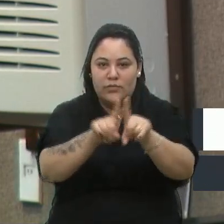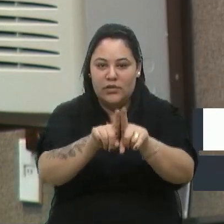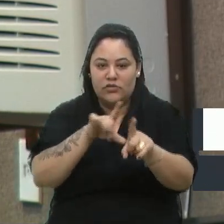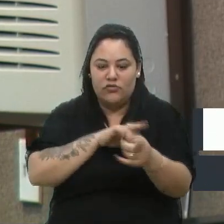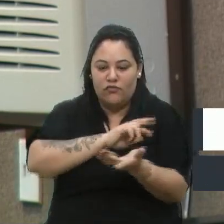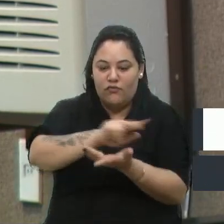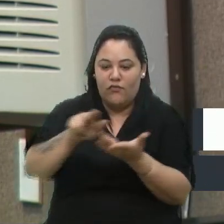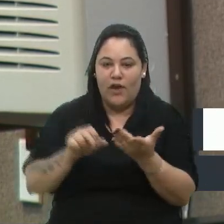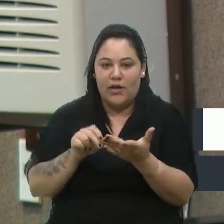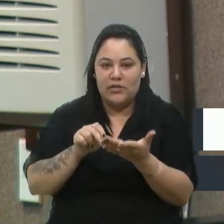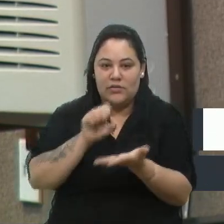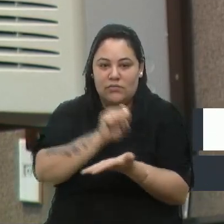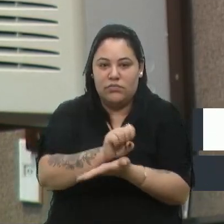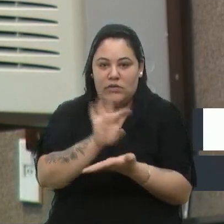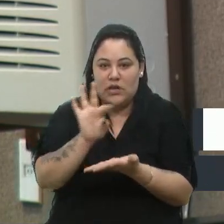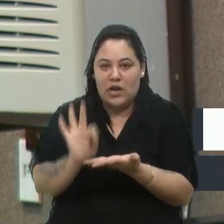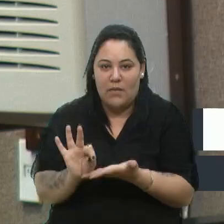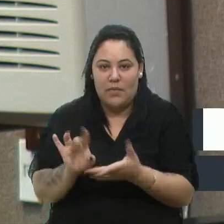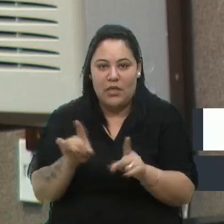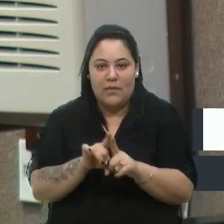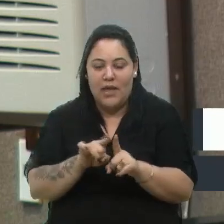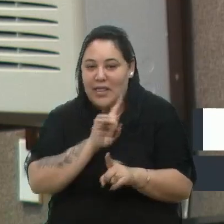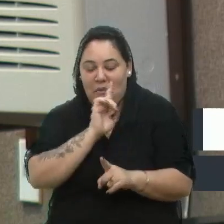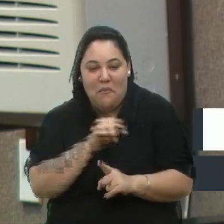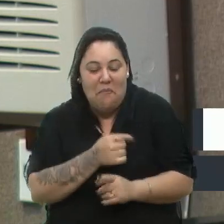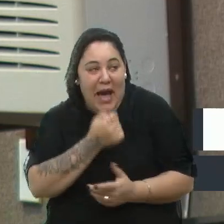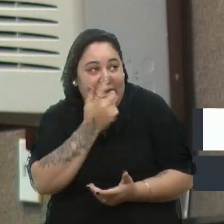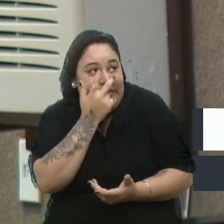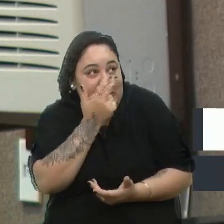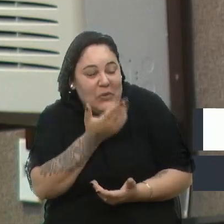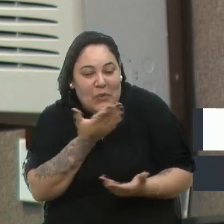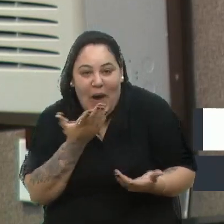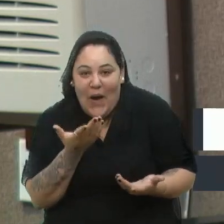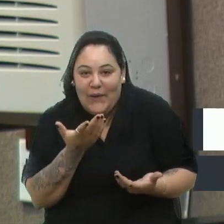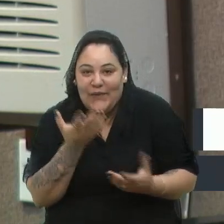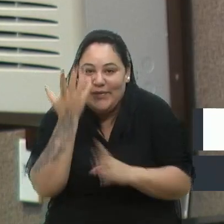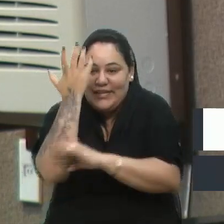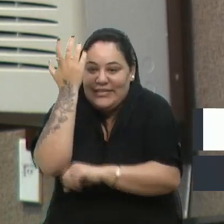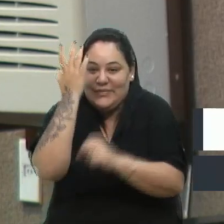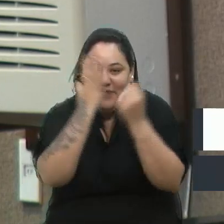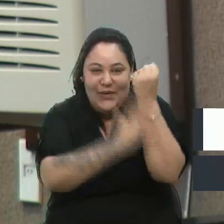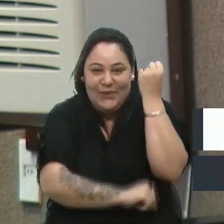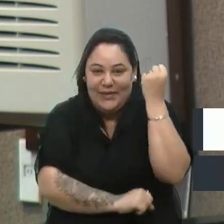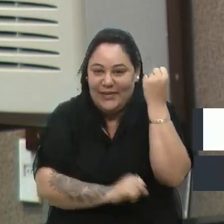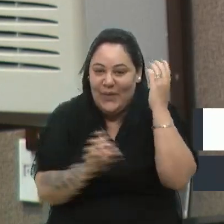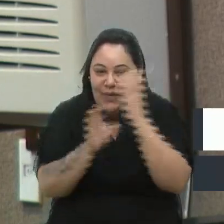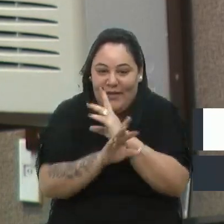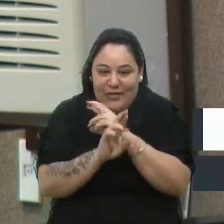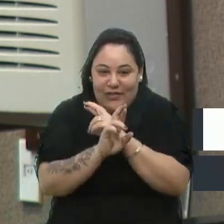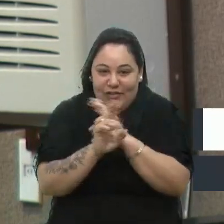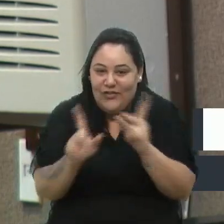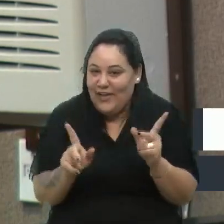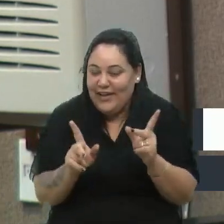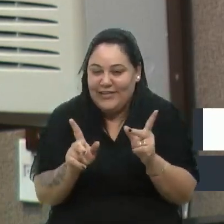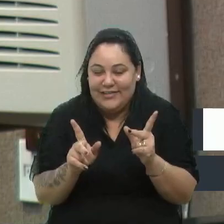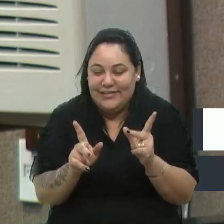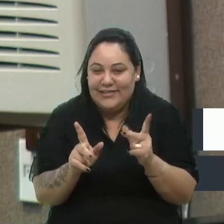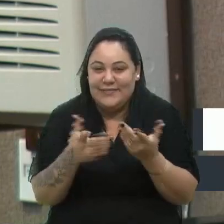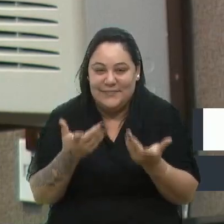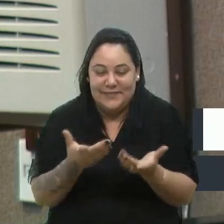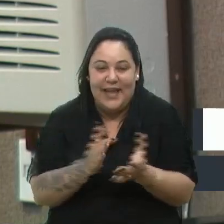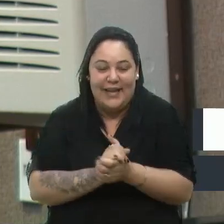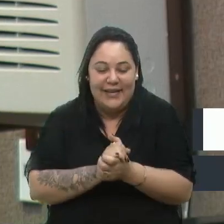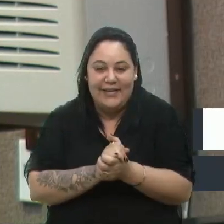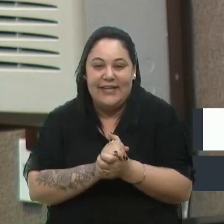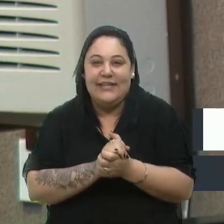diversas startups, um ambiente todo, nem parecia que era o mesmo local, né, o local lá da Mercopar, que era o mesmo local lá da Festa da Uva.